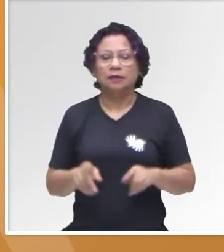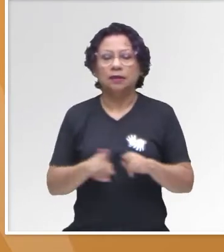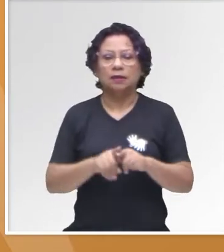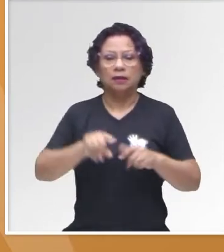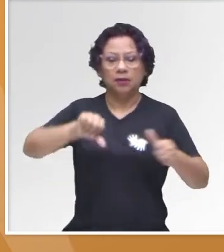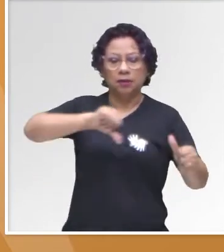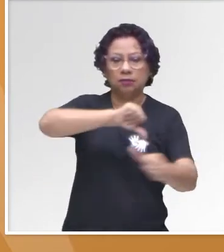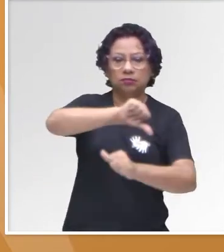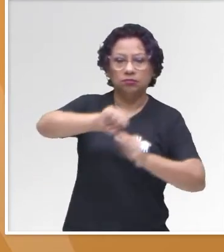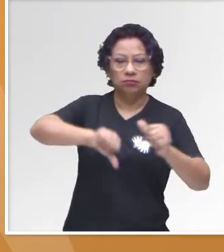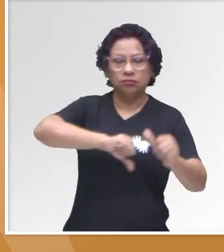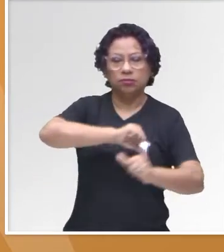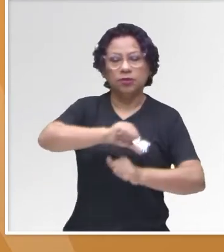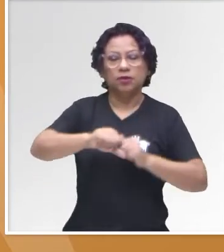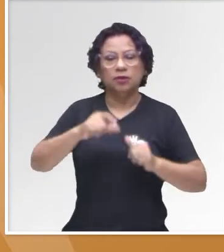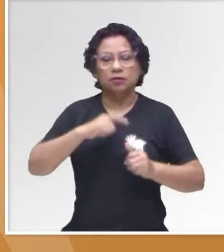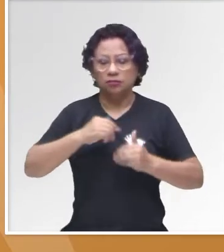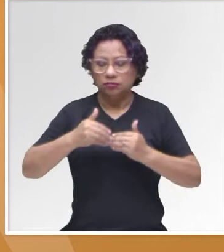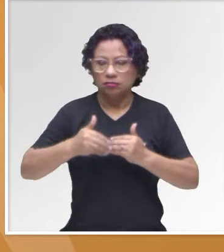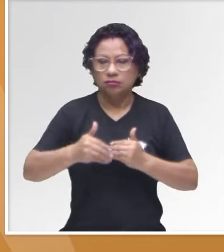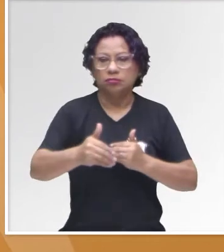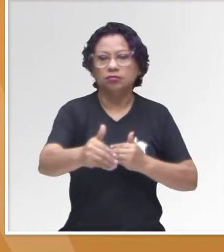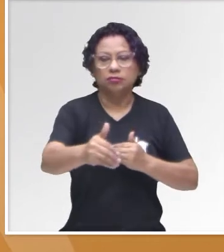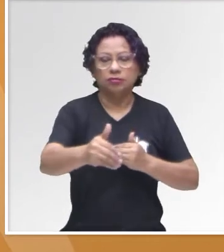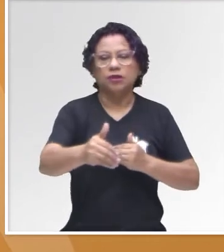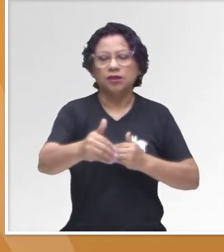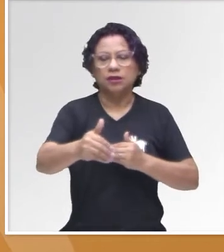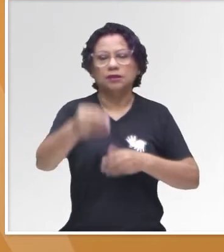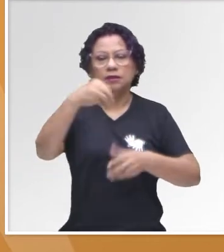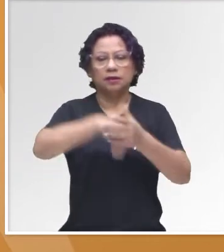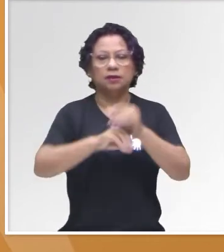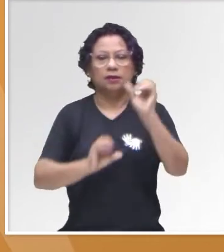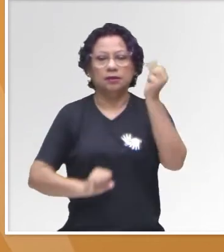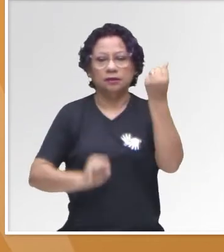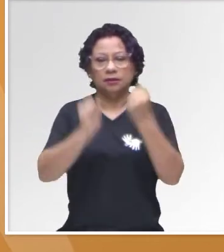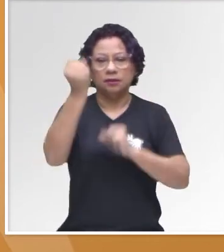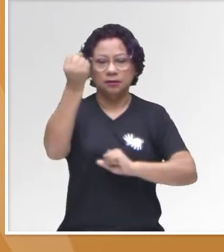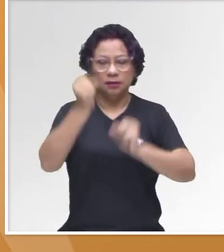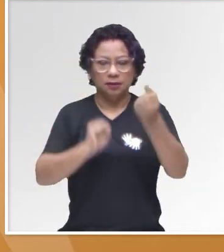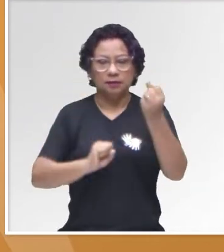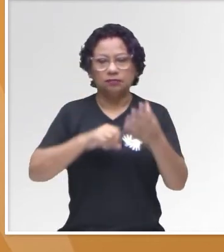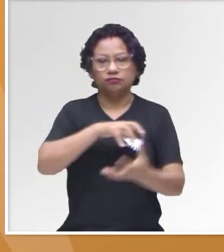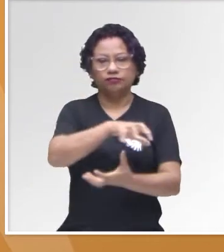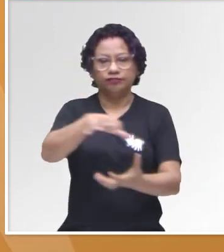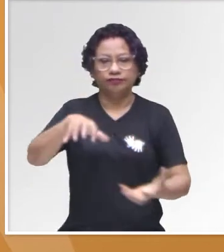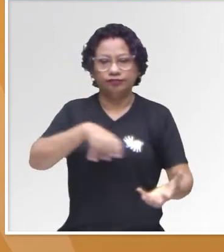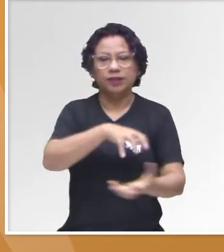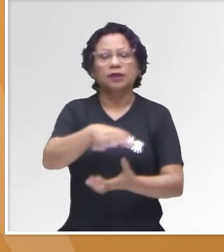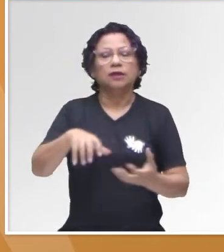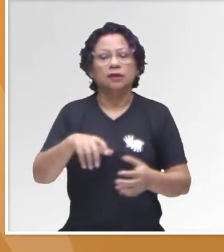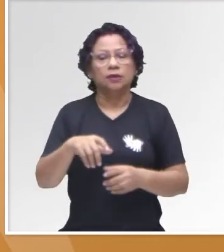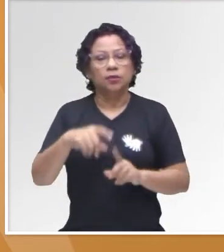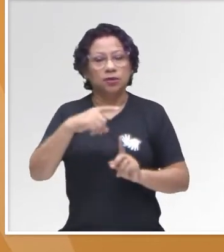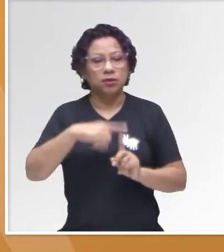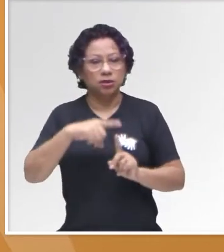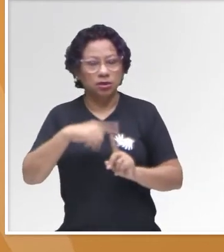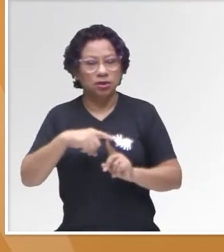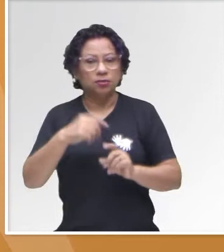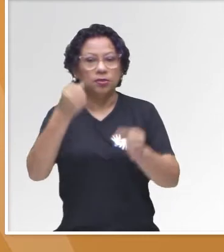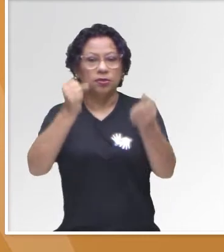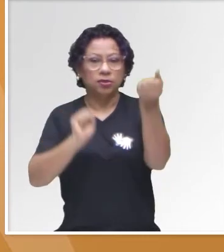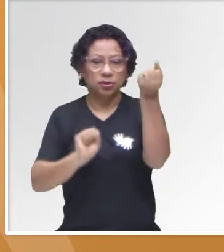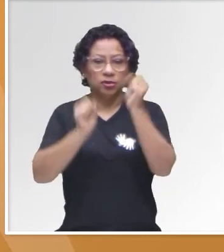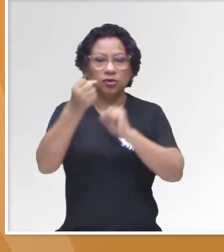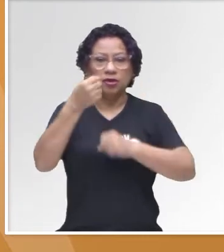foram ocorrendo ao longo aí das revoluções industriais. Vimos os tipos de indústria, onde nós falamos sobre